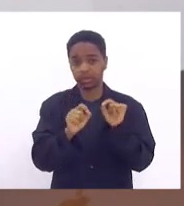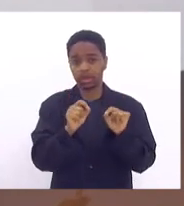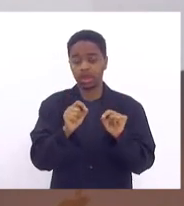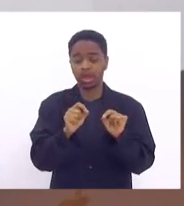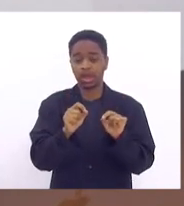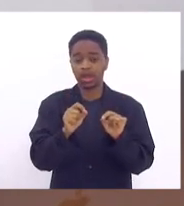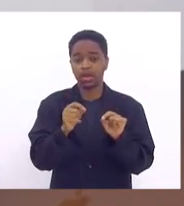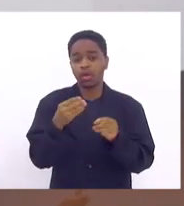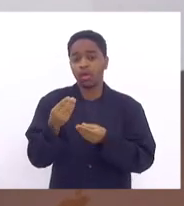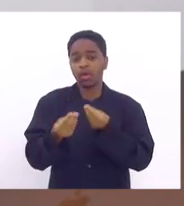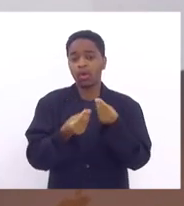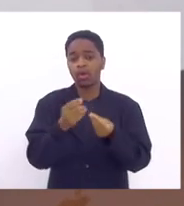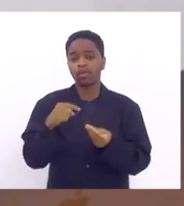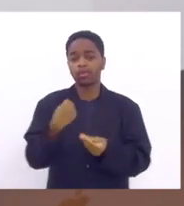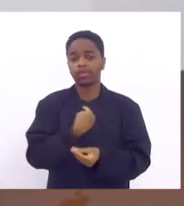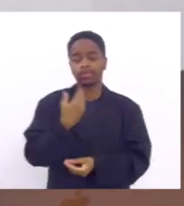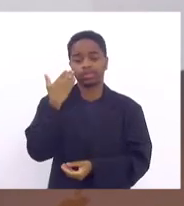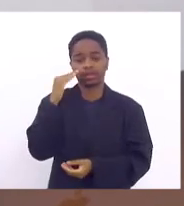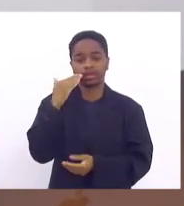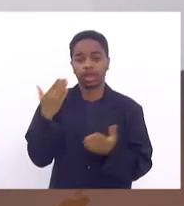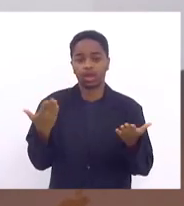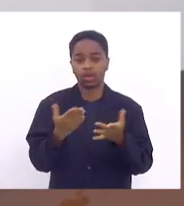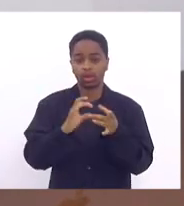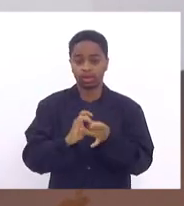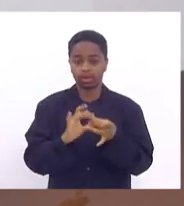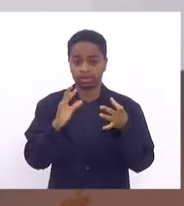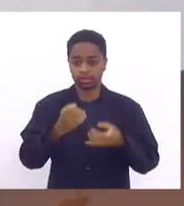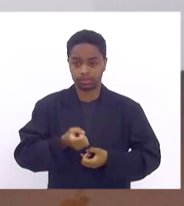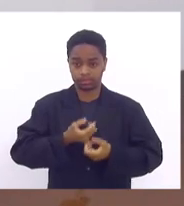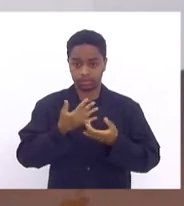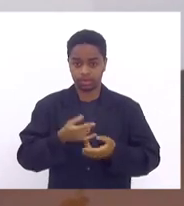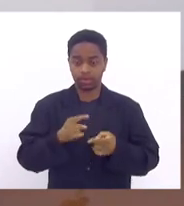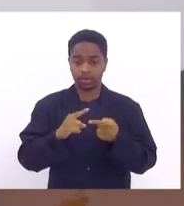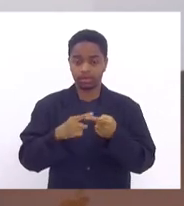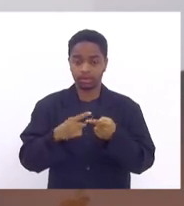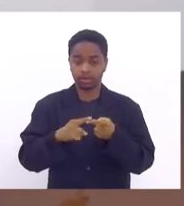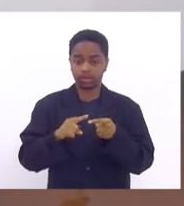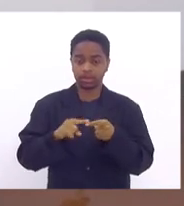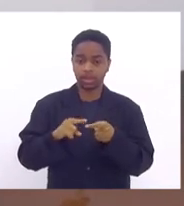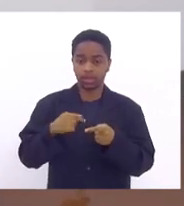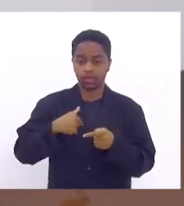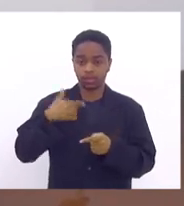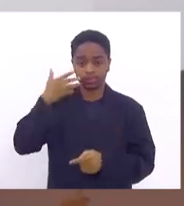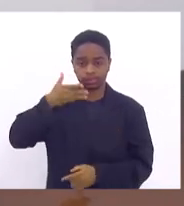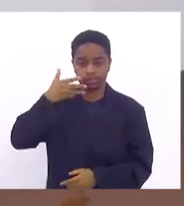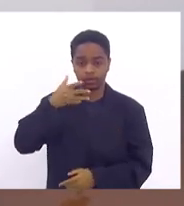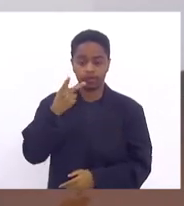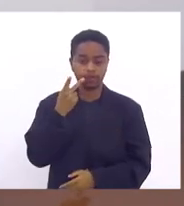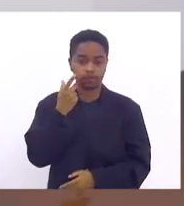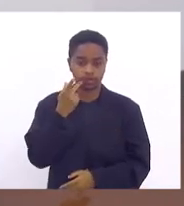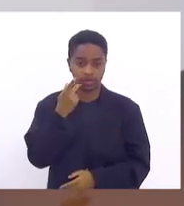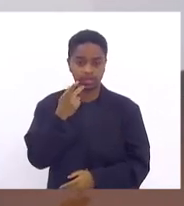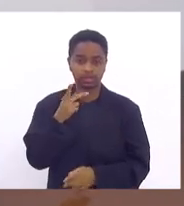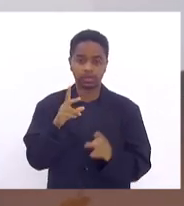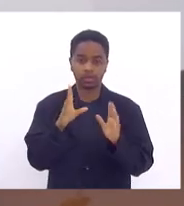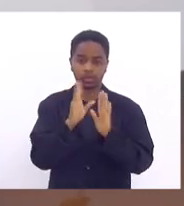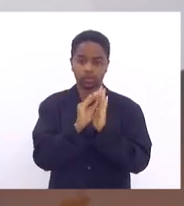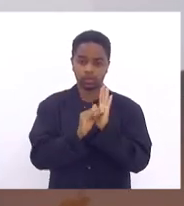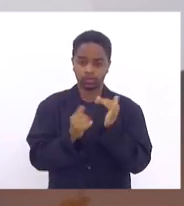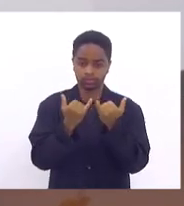de expressão né Eh depois da palestra que a gente que eu fiz em Fortaleza né com mais ou menos esse conteúdo